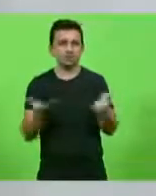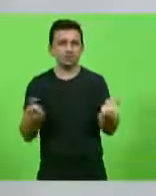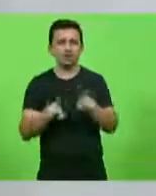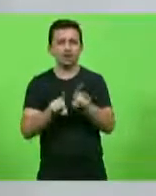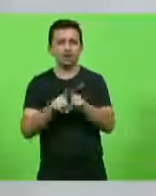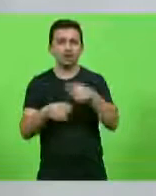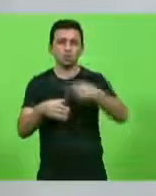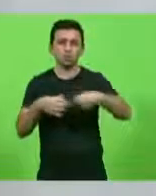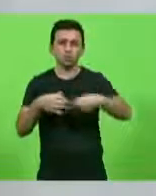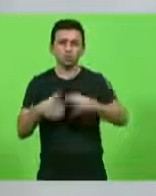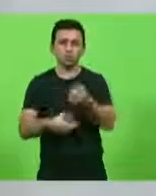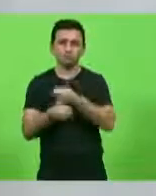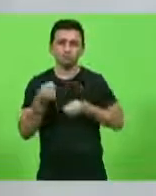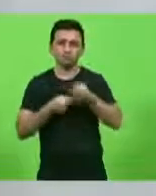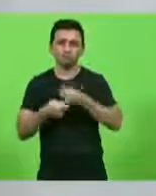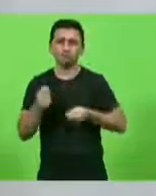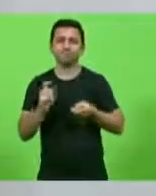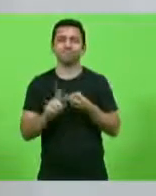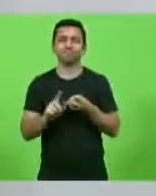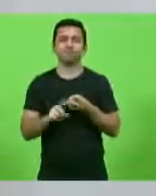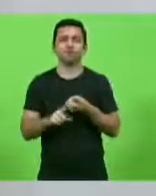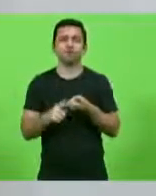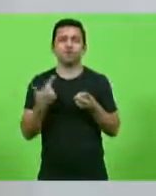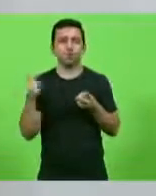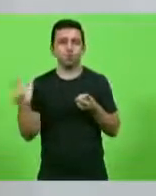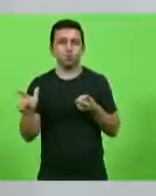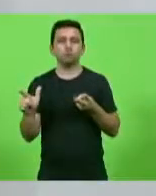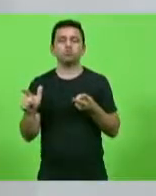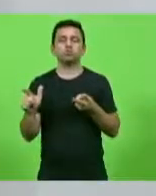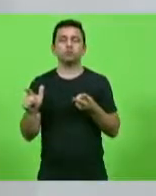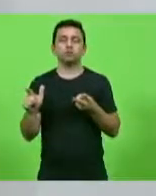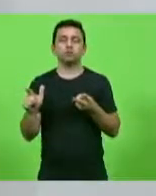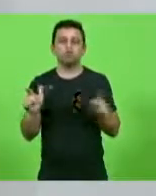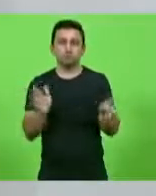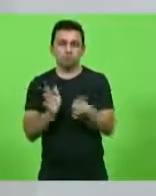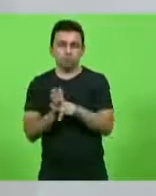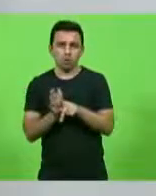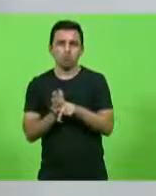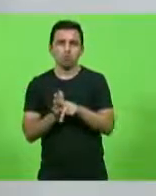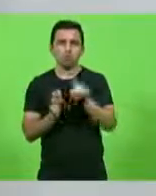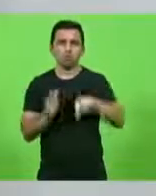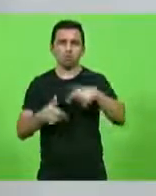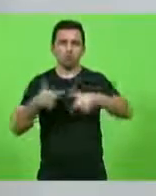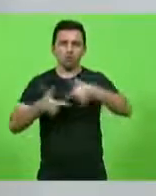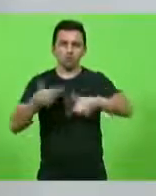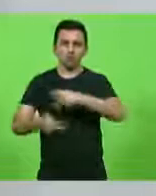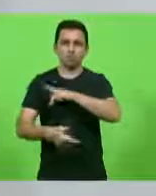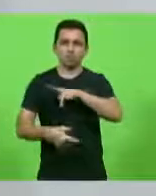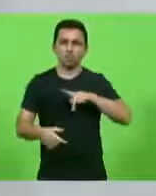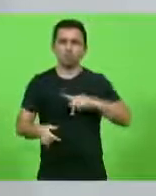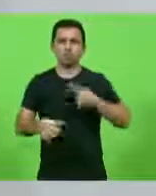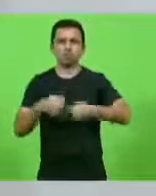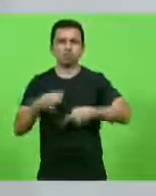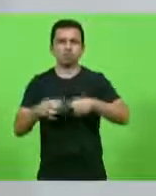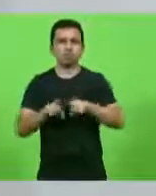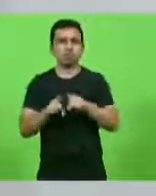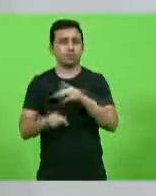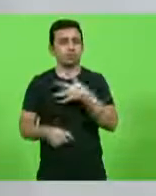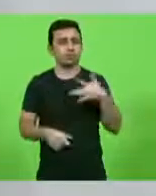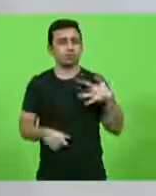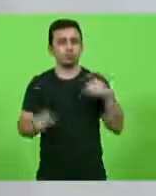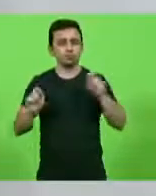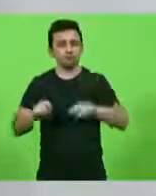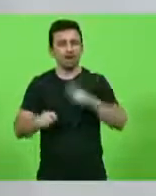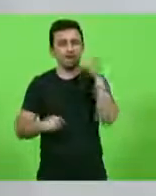que é a próxima comissão, Comissão de Administração, Serviços Públicos e também a Comissão de Saúde, que a gente